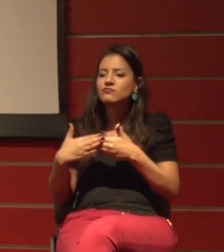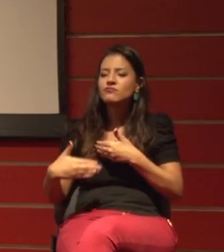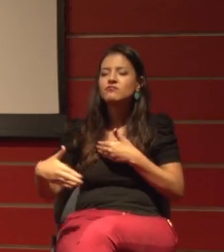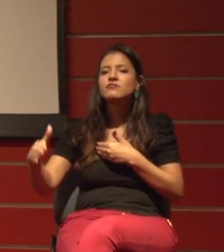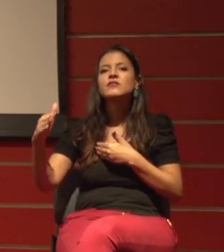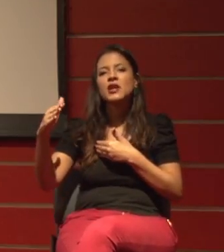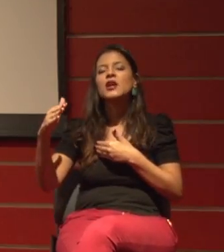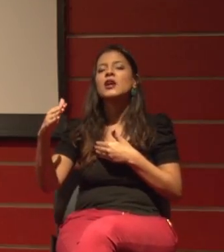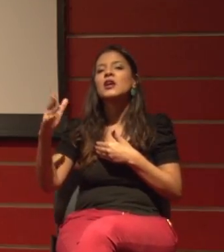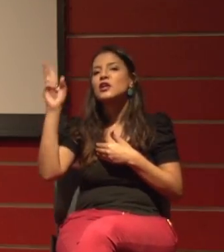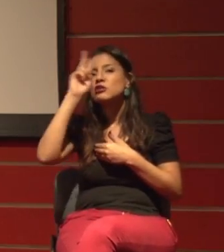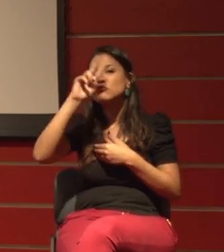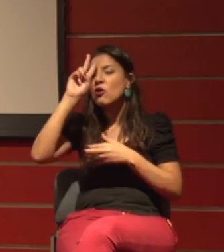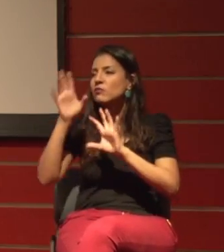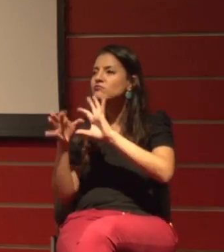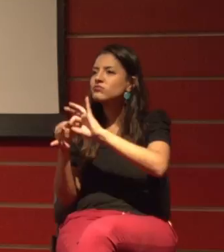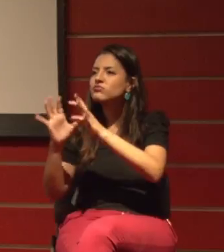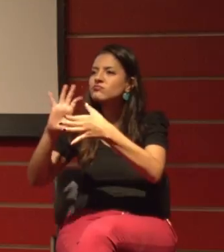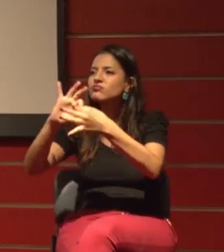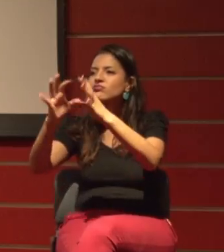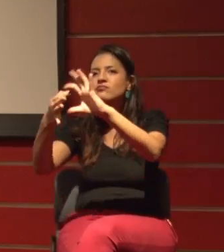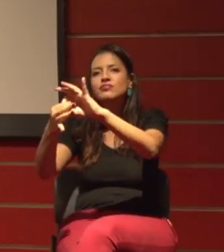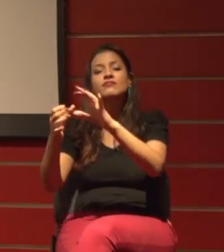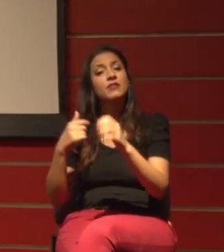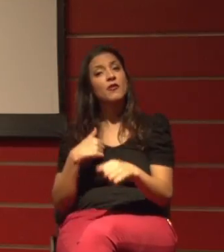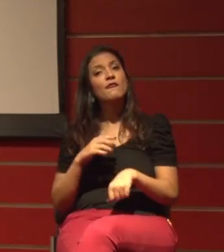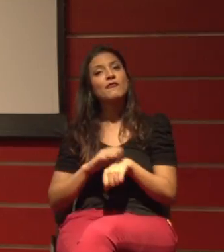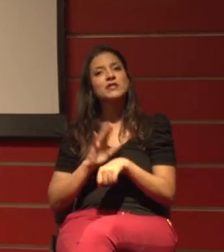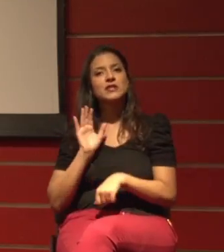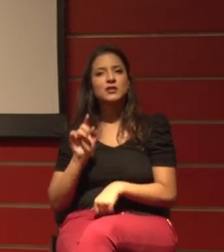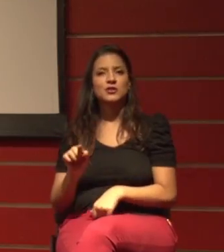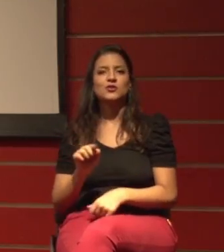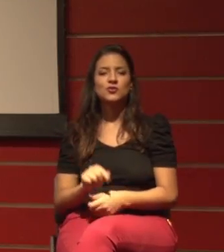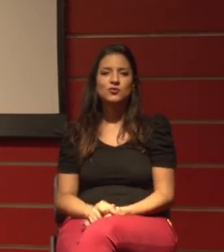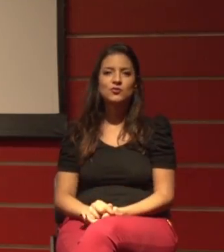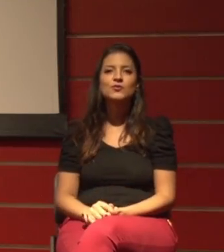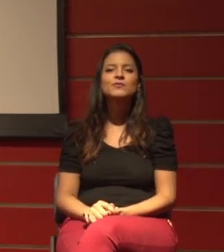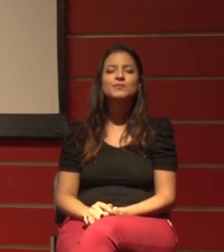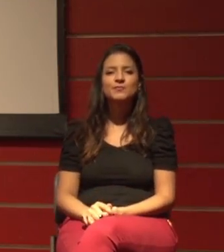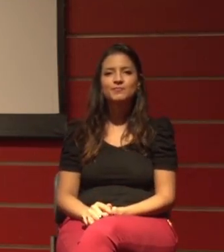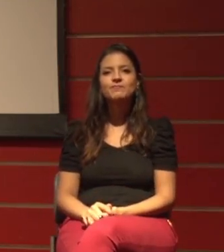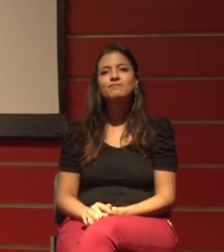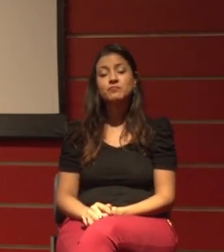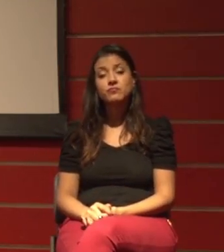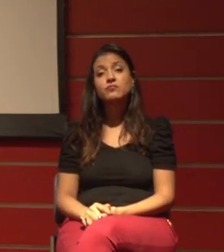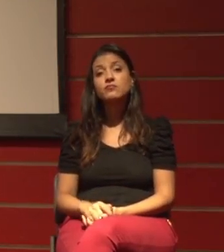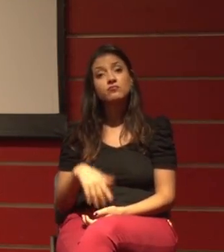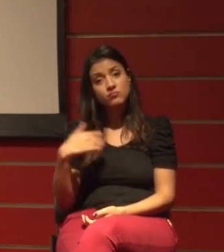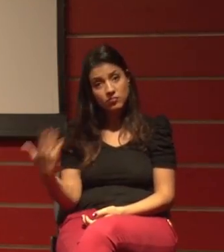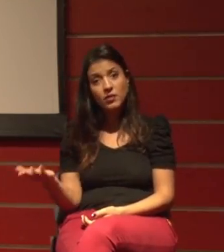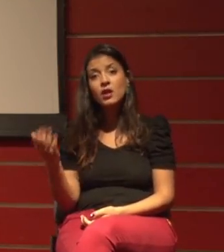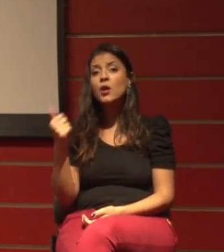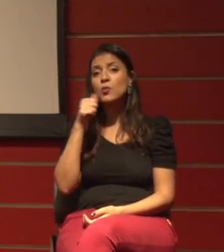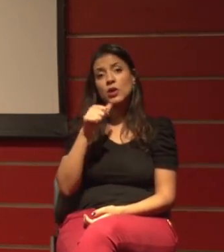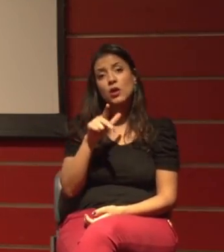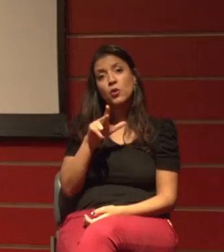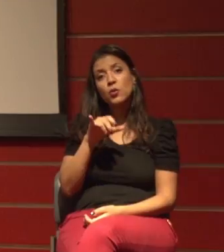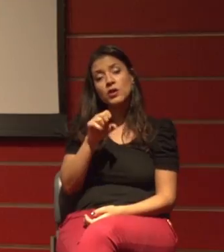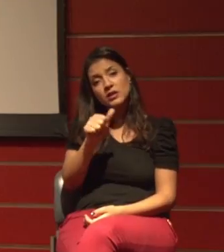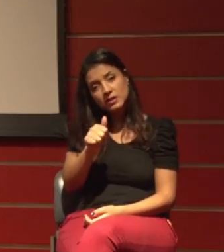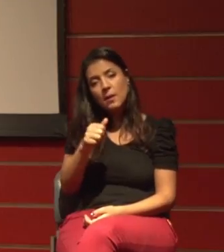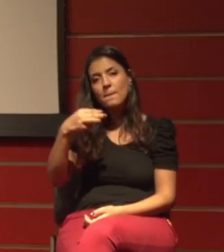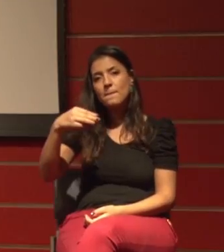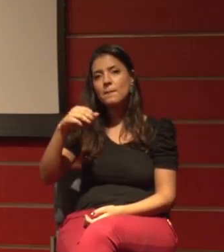história e foi o que eu fiz eh e eu usando a a luí maim a minha ou seja a minha